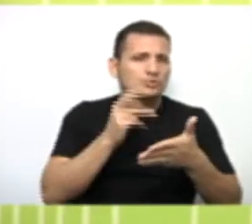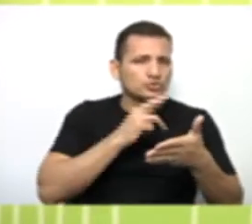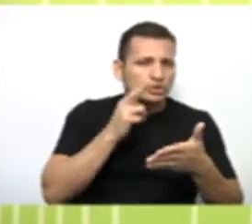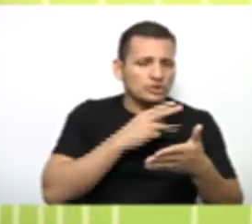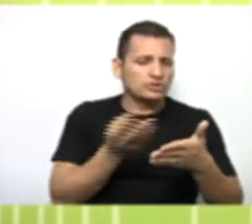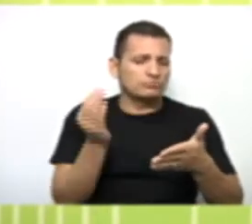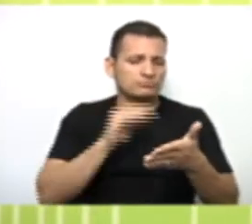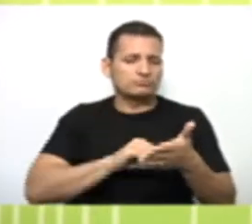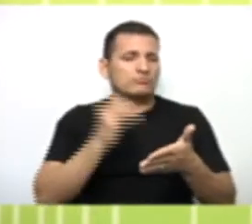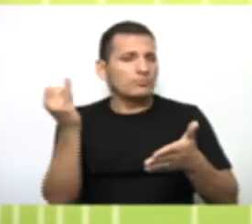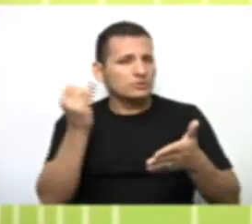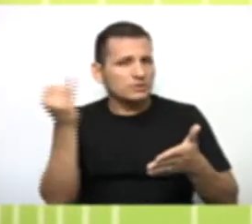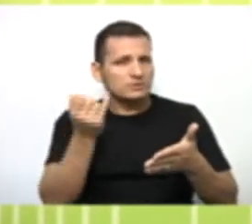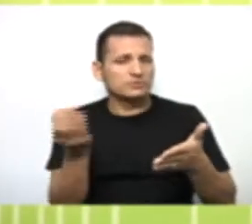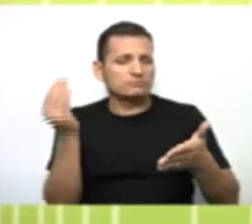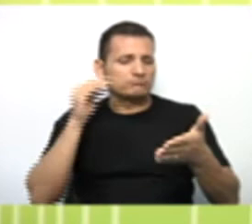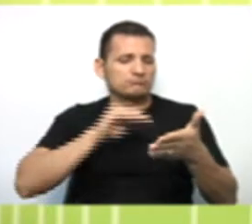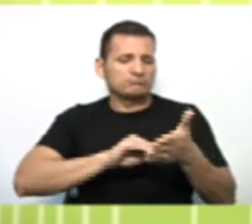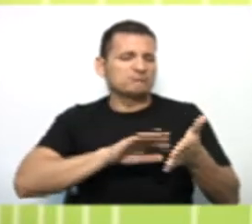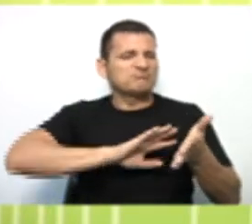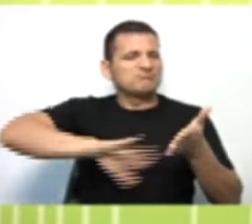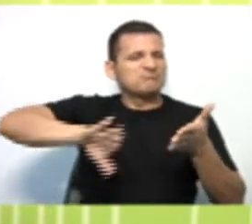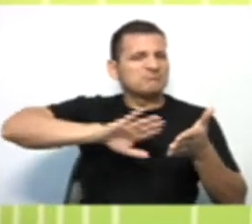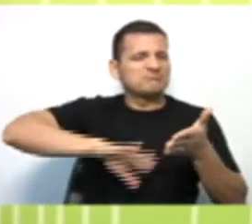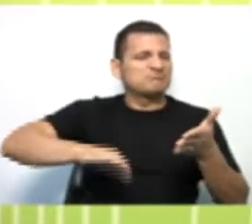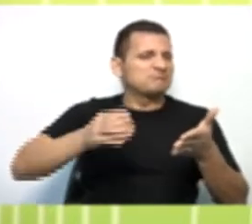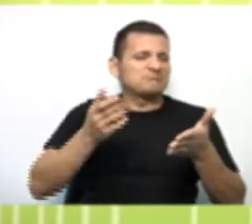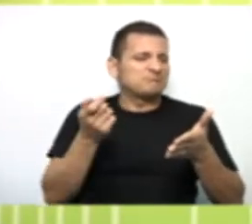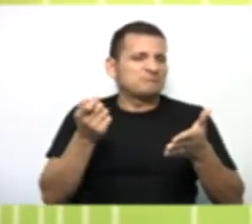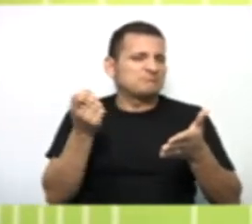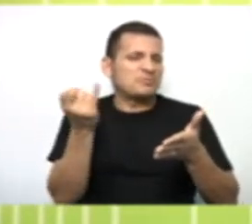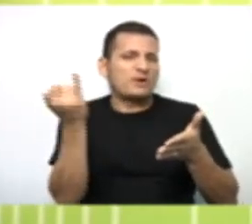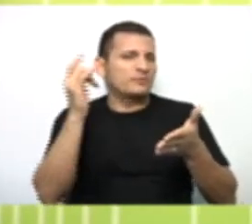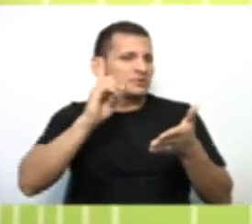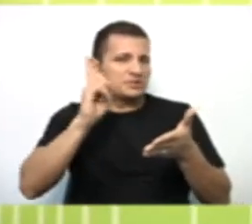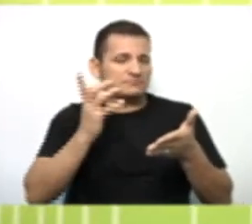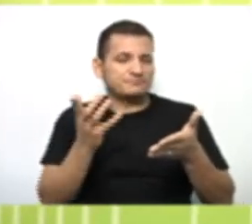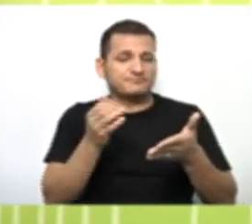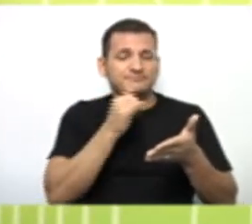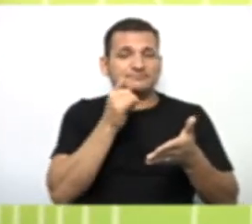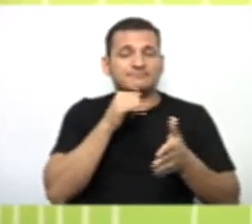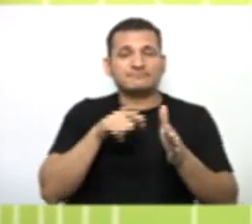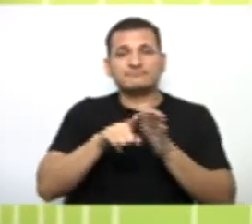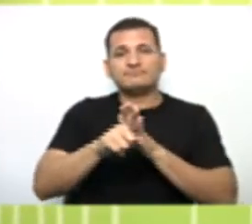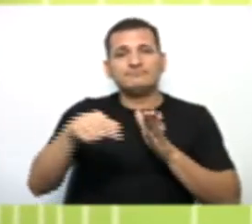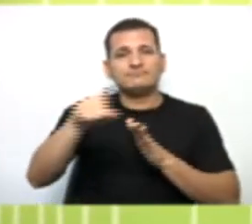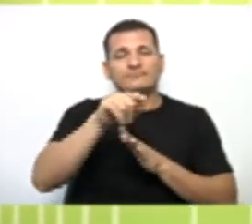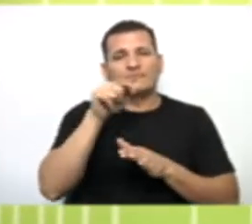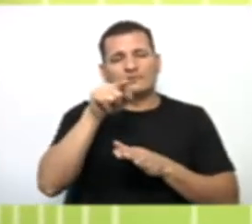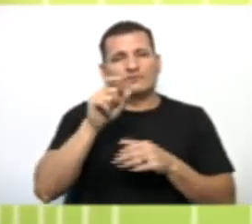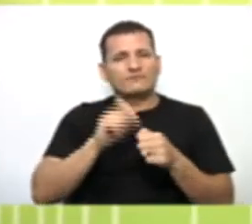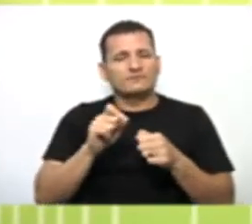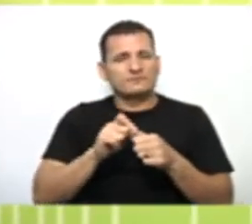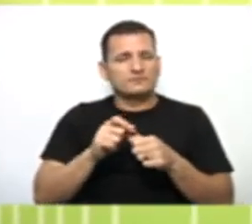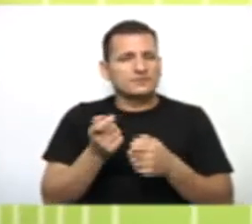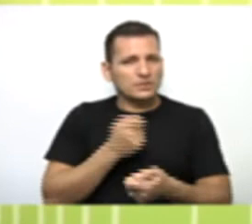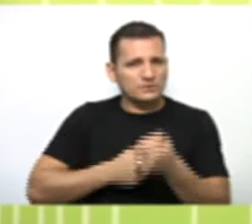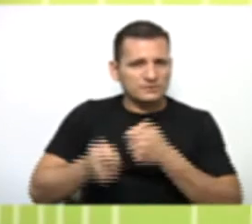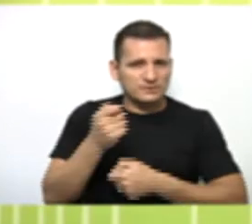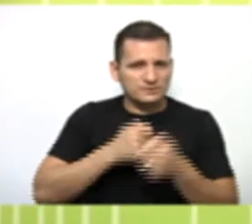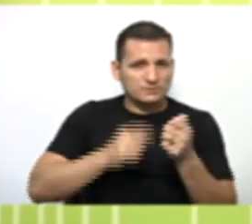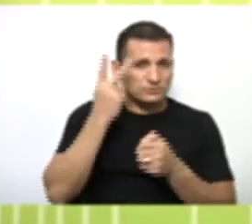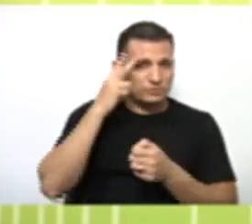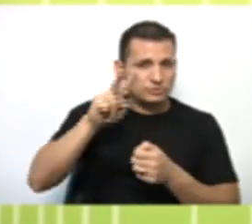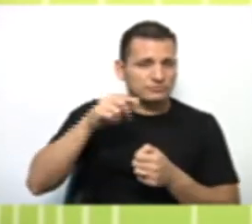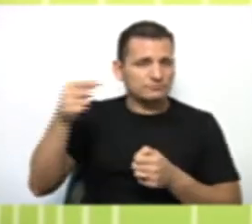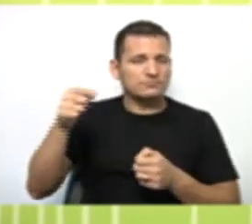o que é importante e o que é desnecessário. Por exemplo, se eu perguntar para você, você vai fazer uma negociação daqui 2 dias, o que é